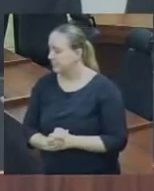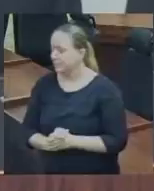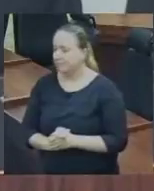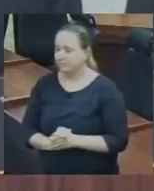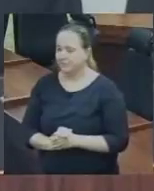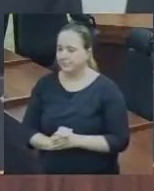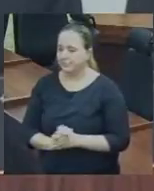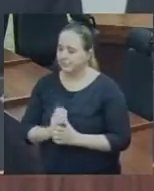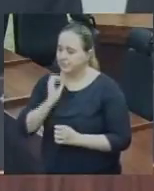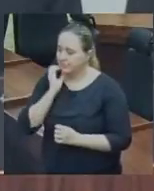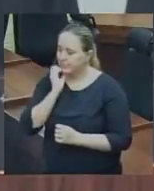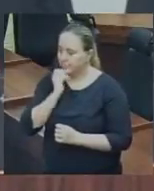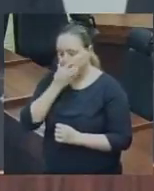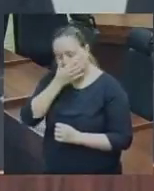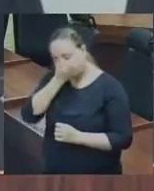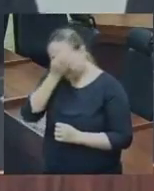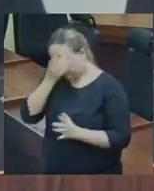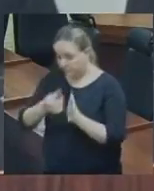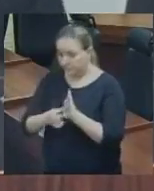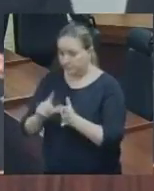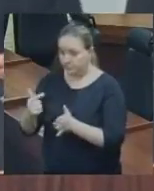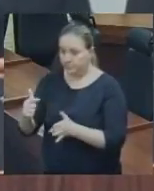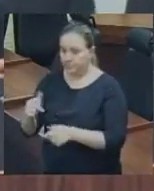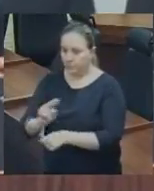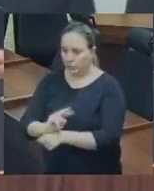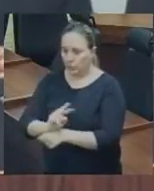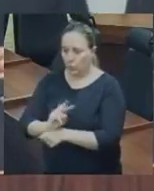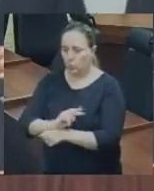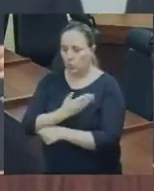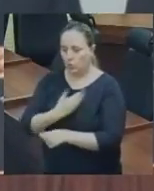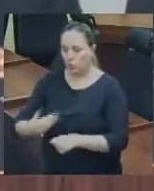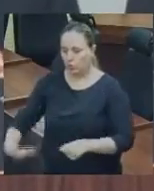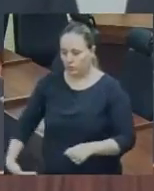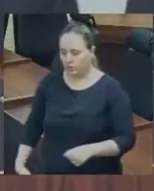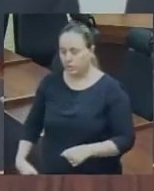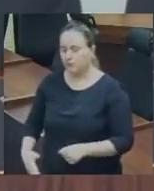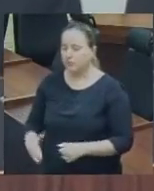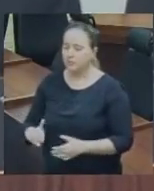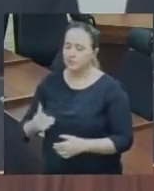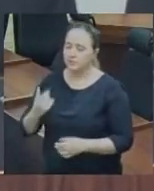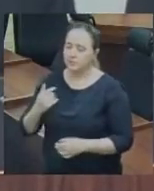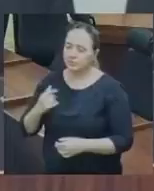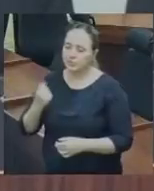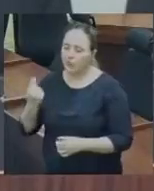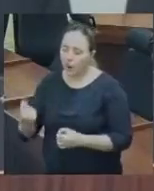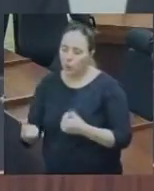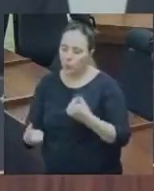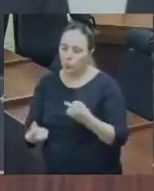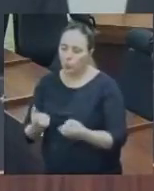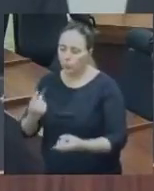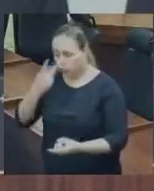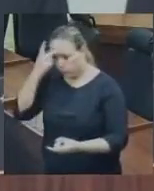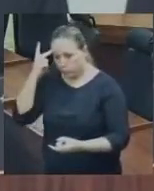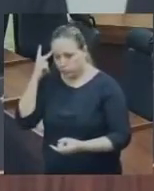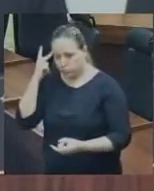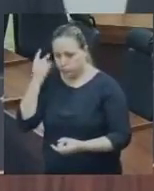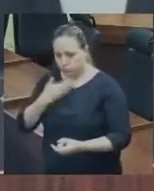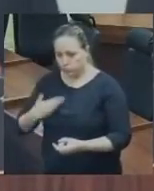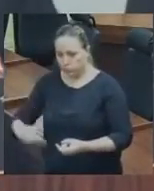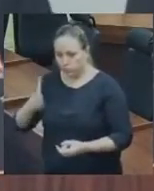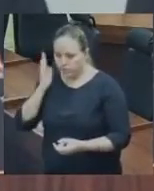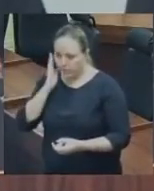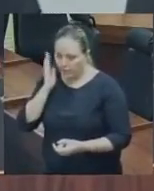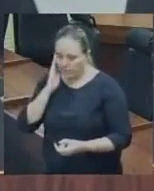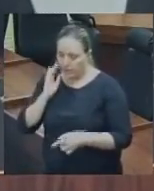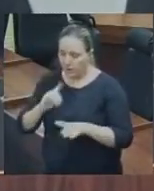de controle por parte dos órgãos governamentais exceto algumas atuações esporádicas até cerca de